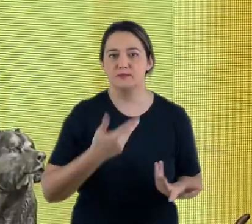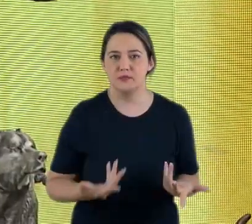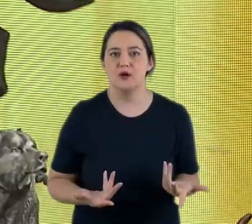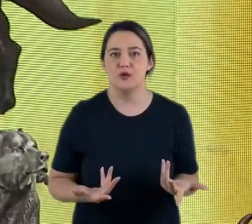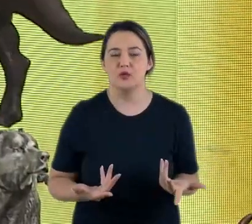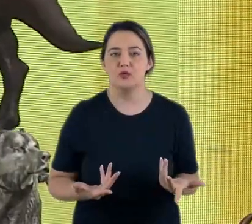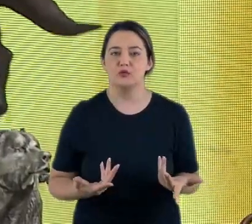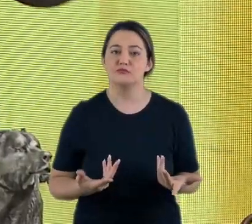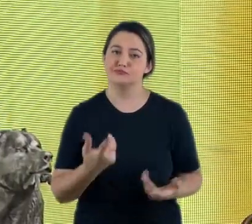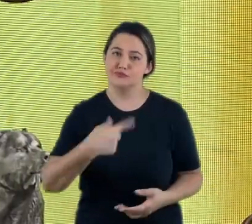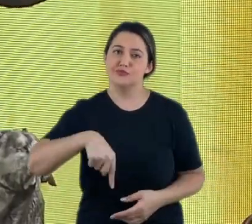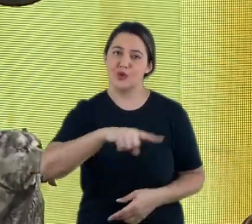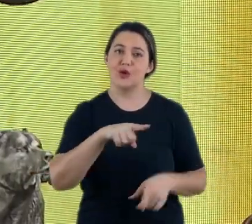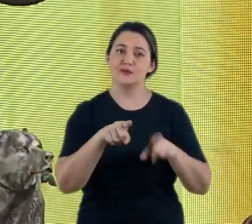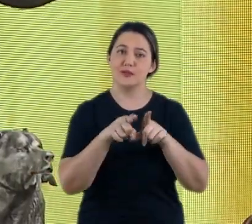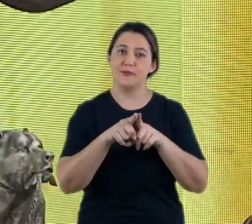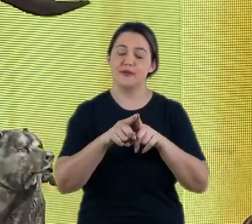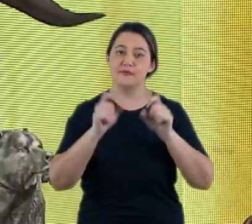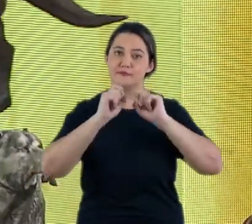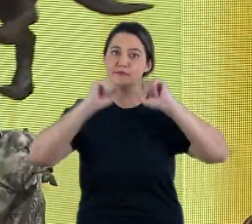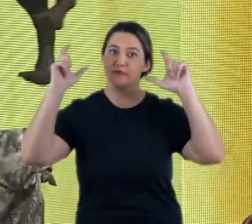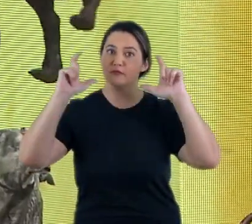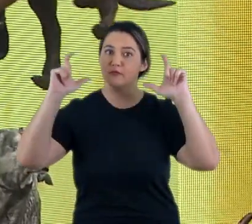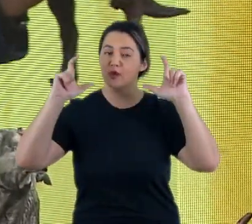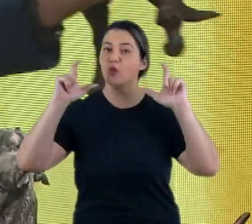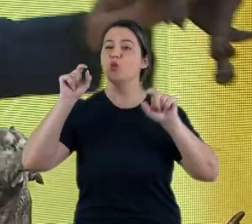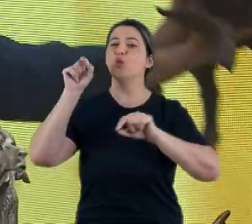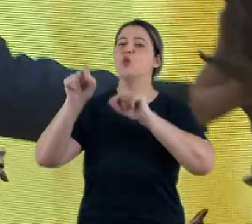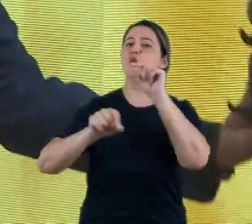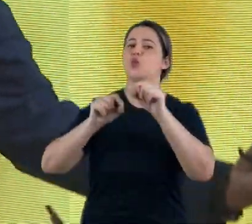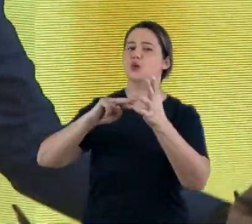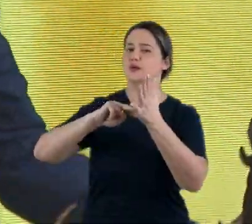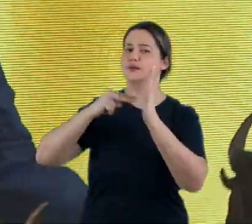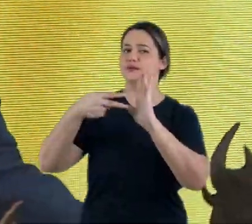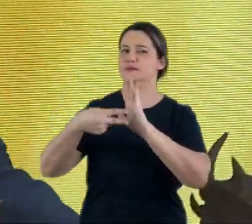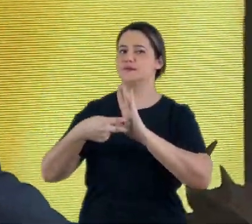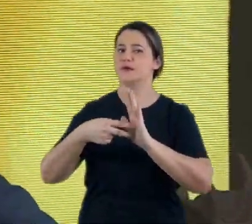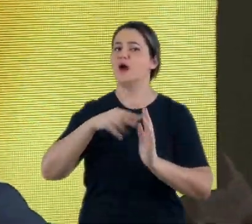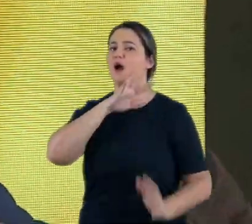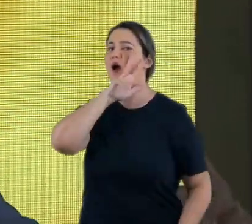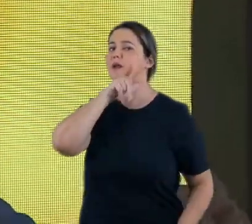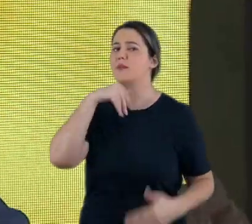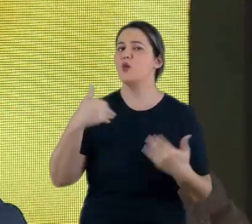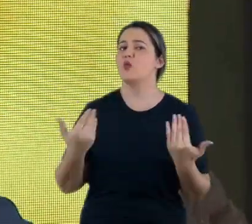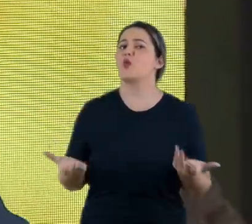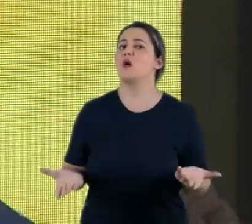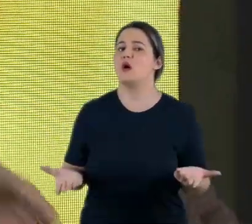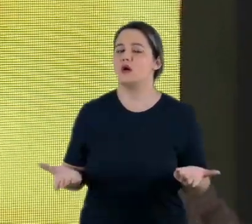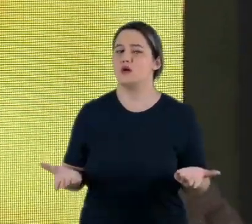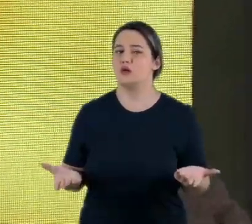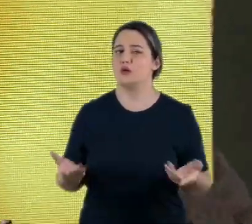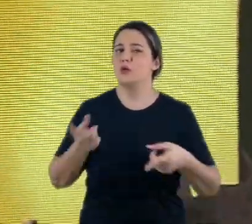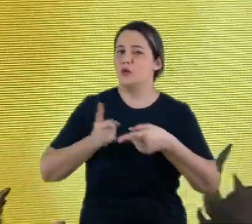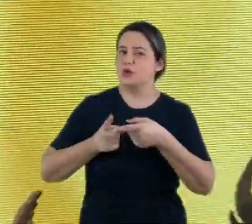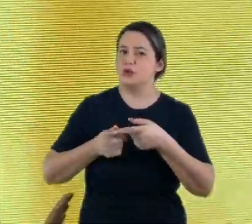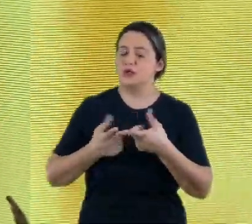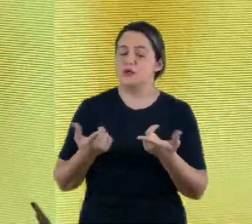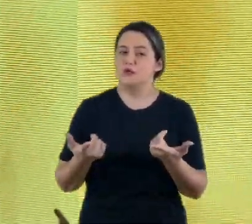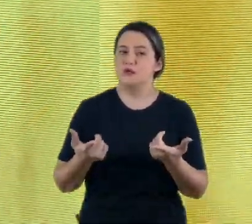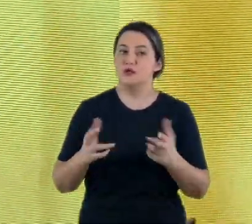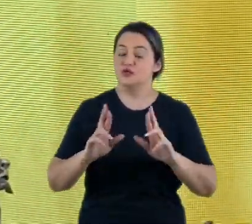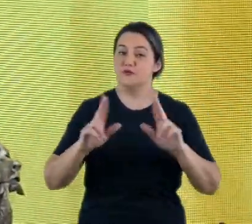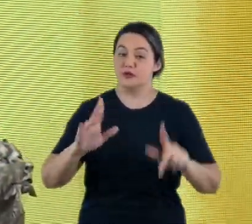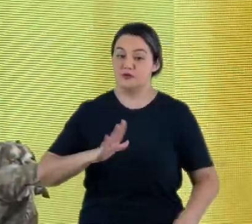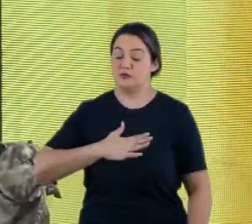este animal. Aliás, ele chama a atenção de Daniel e a nossa atenção também, porque ele era